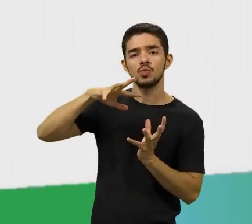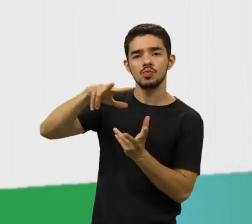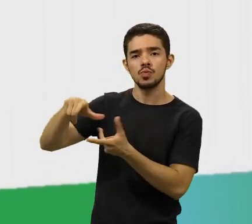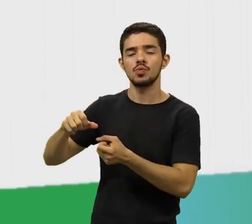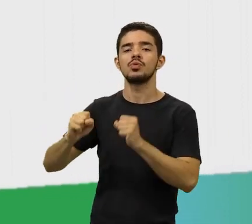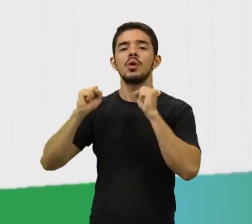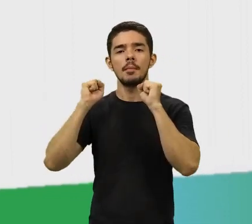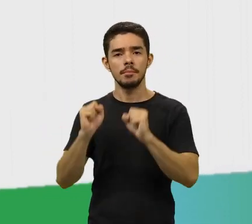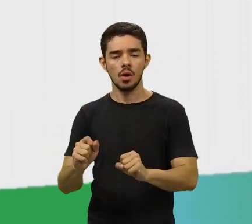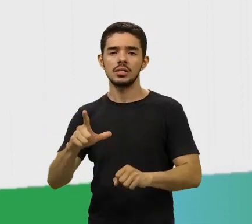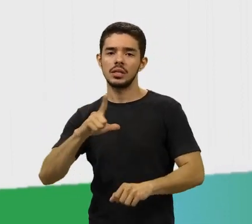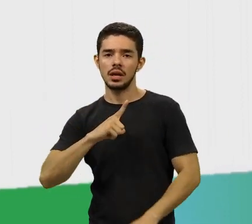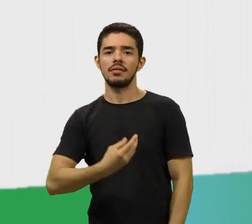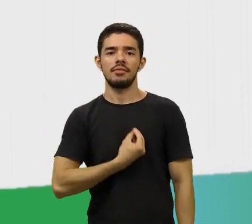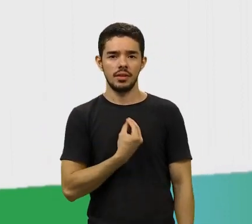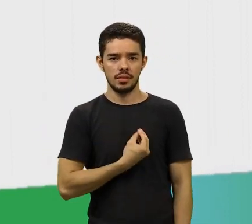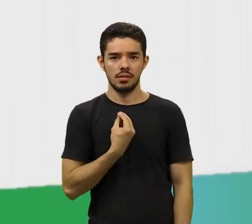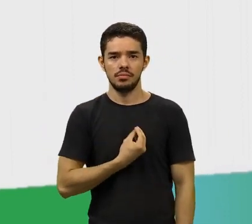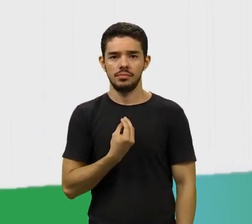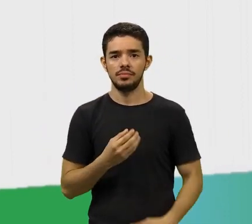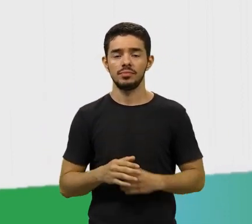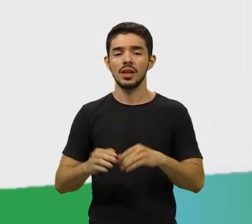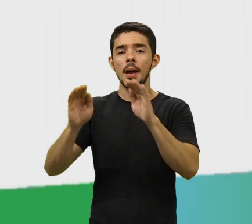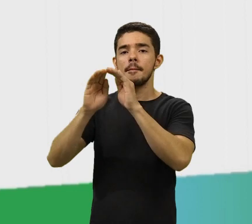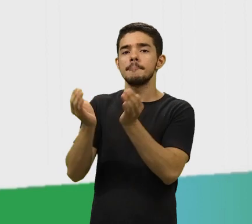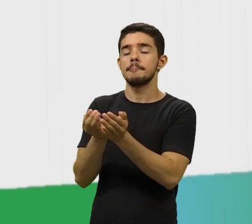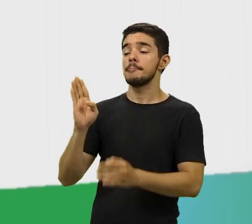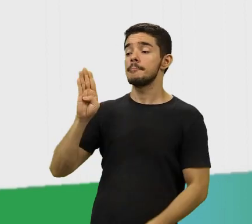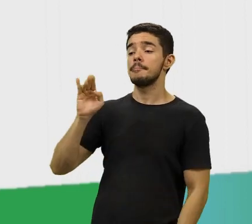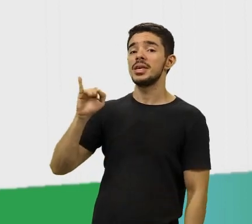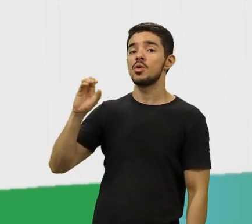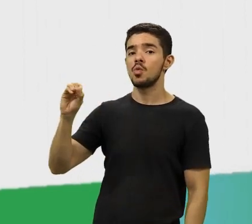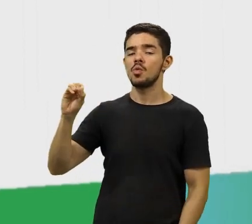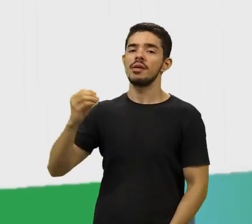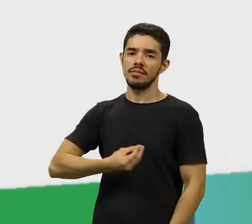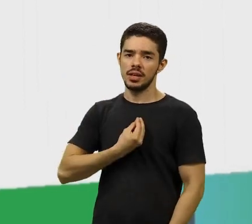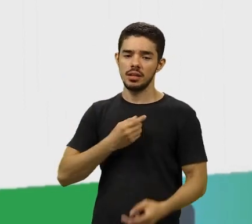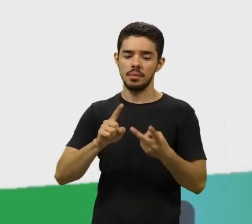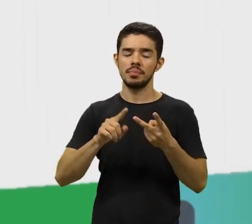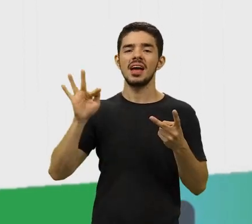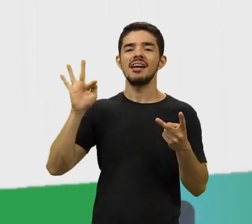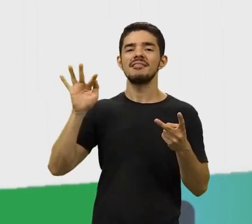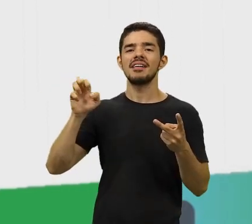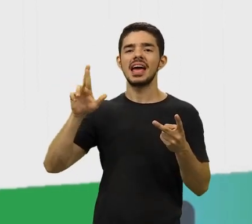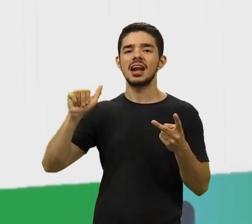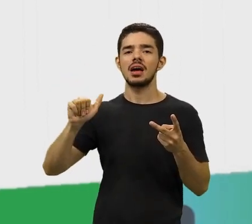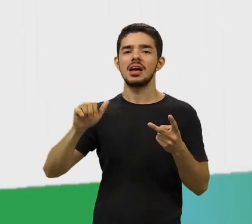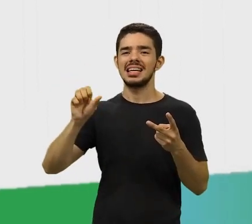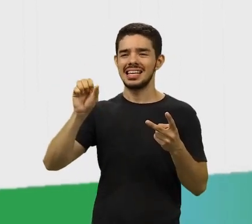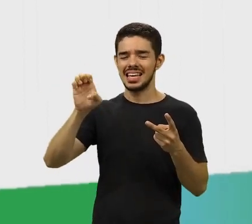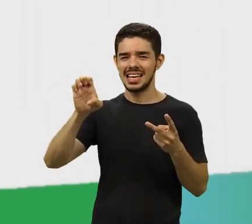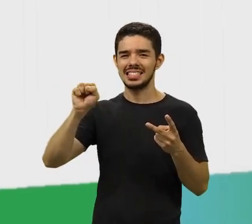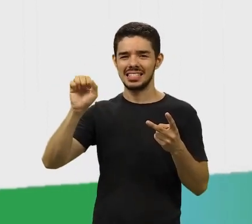Terra que possa abrigar vida. Então, esse bio vem de vida e o esfera vem essa forma